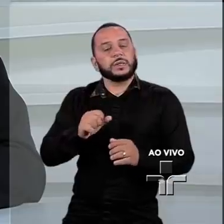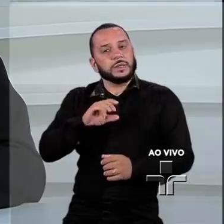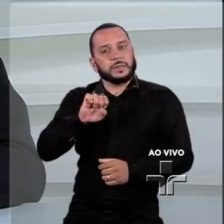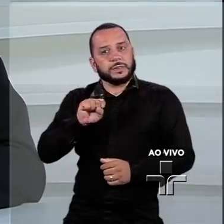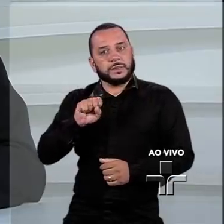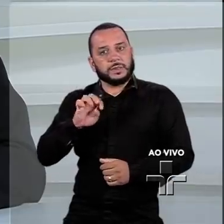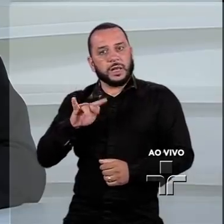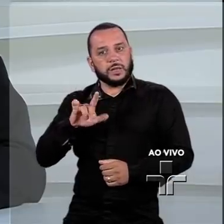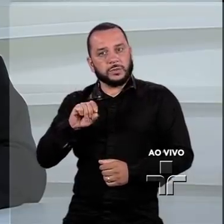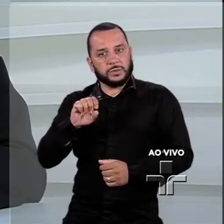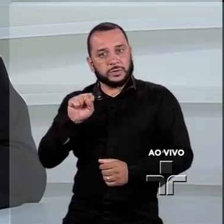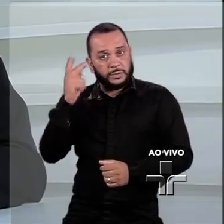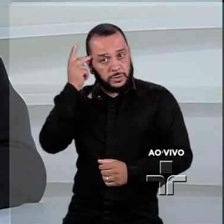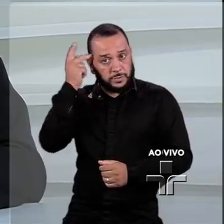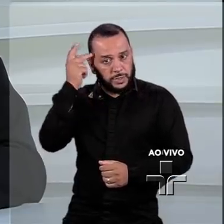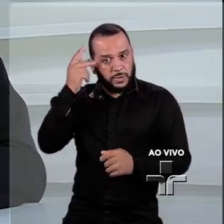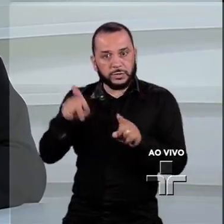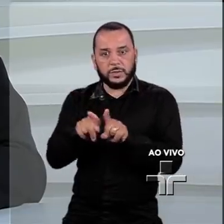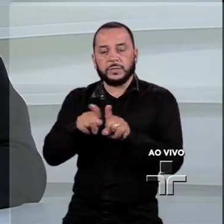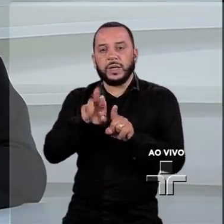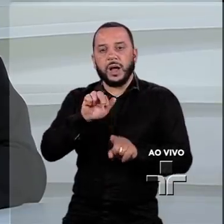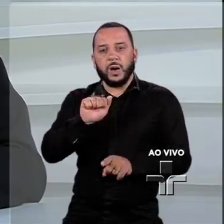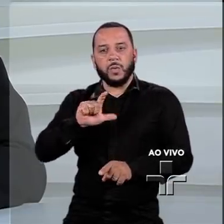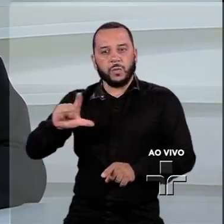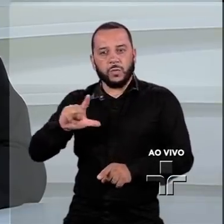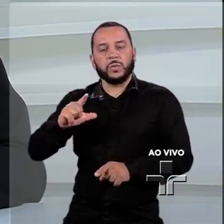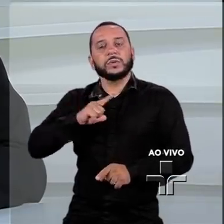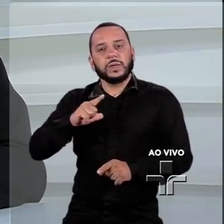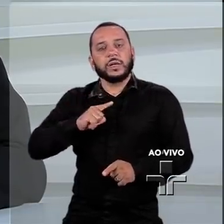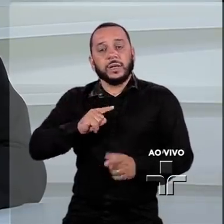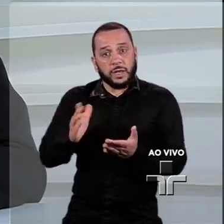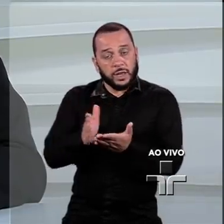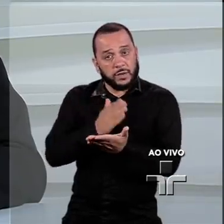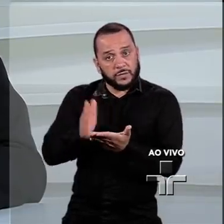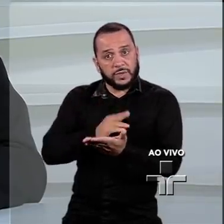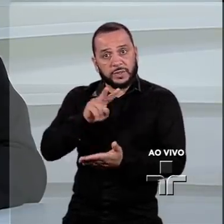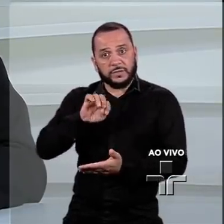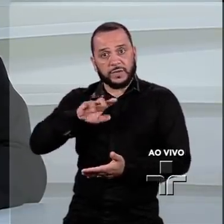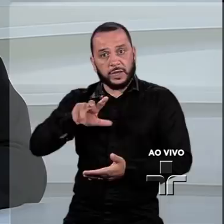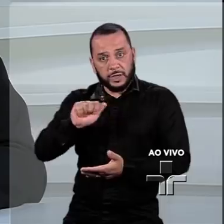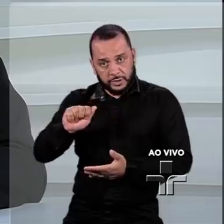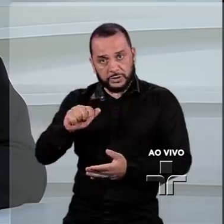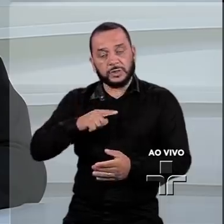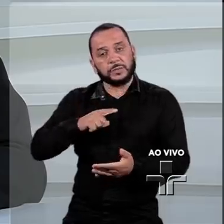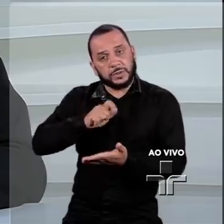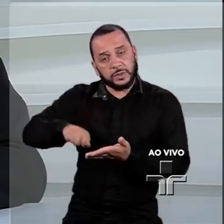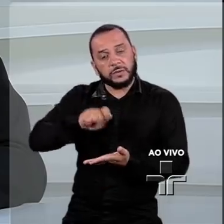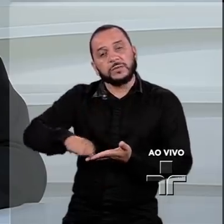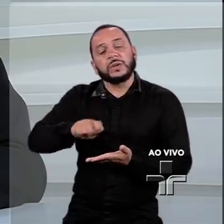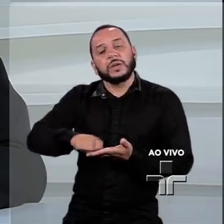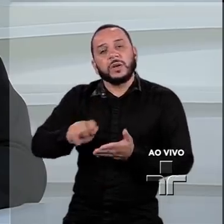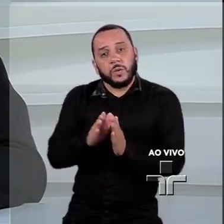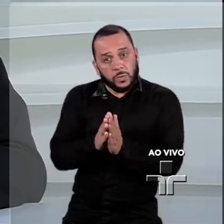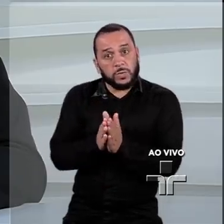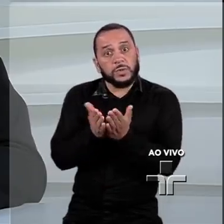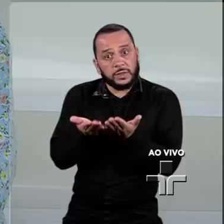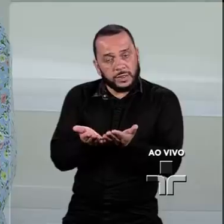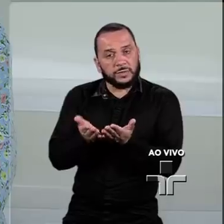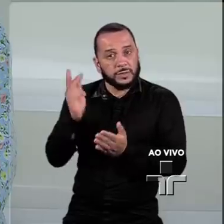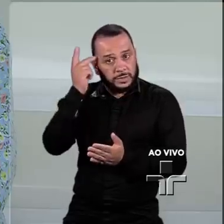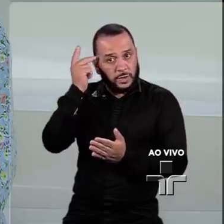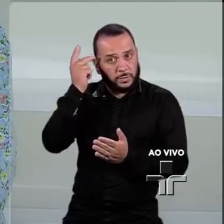Raul Justilores, editor-chefe da revista Veja São Paulo e autor do livro São Paulo nas